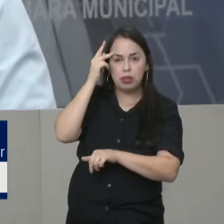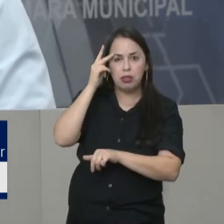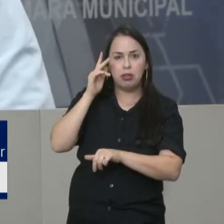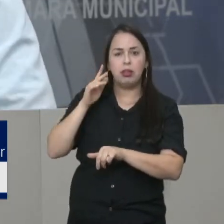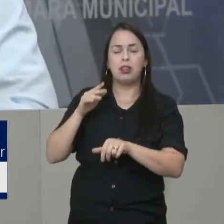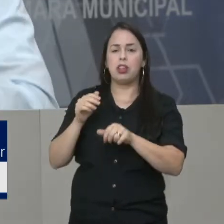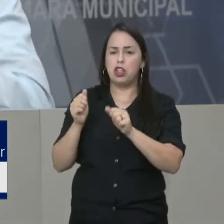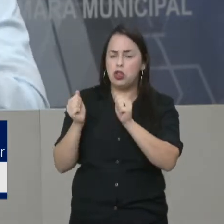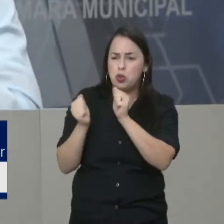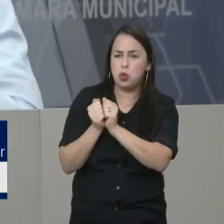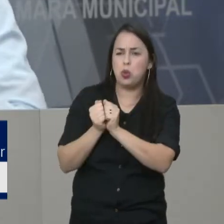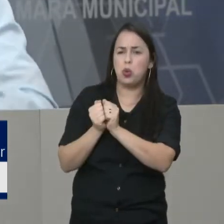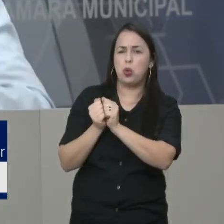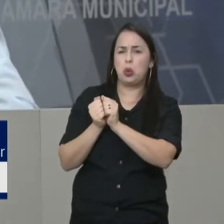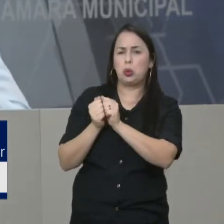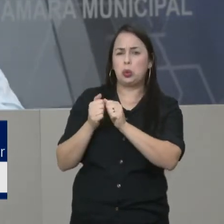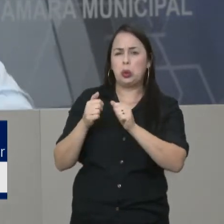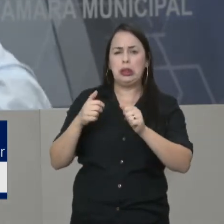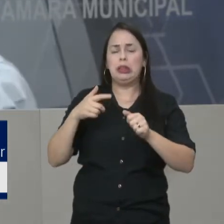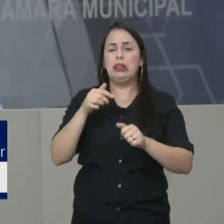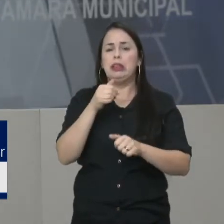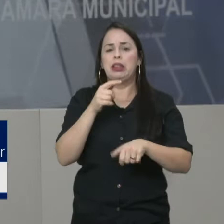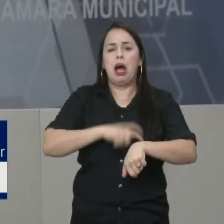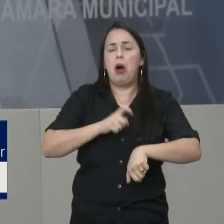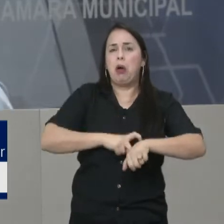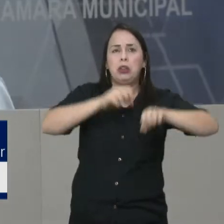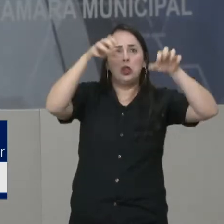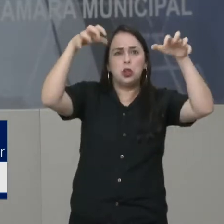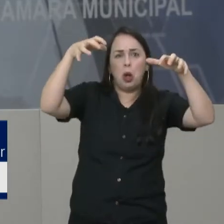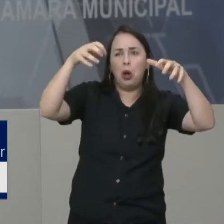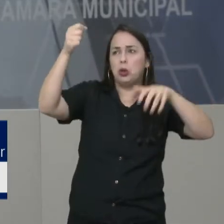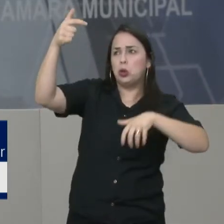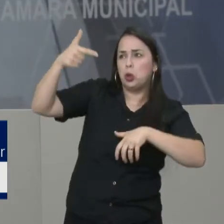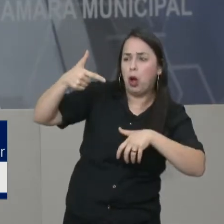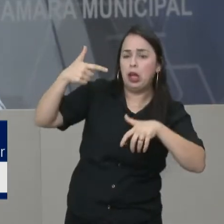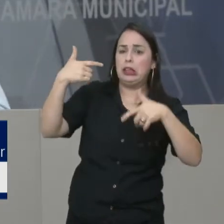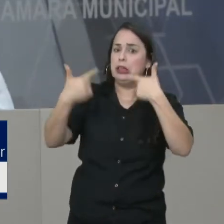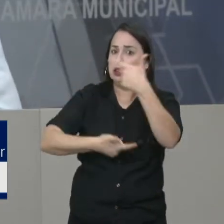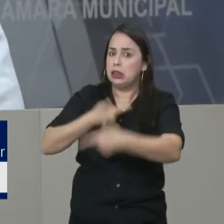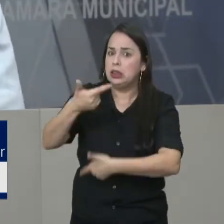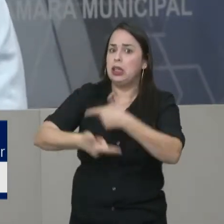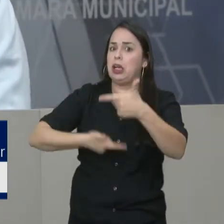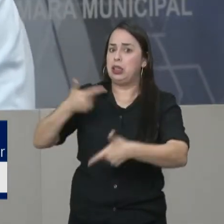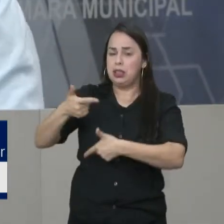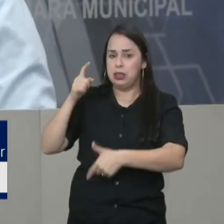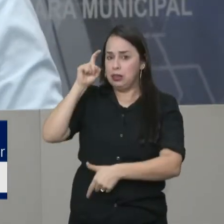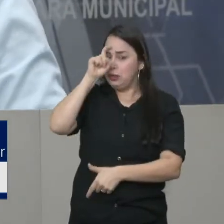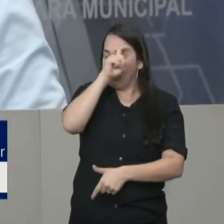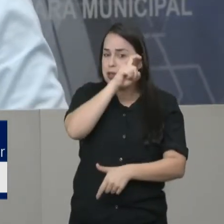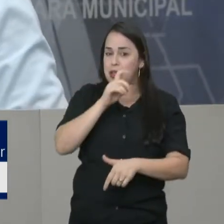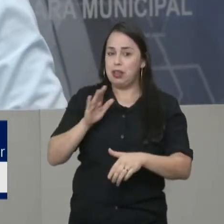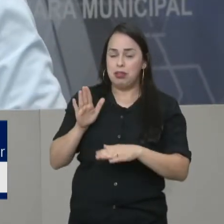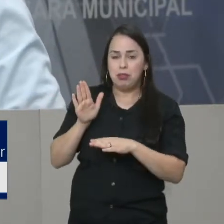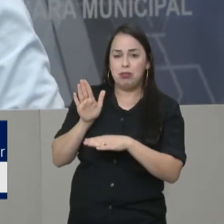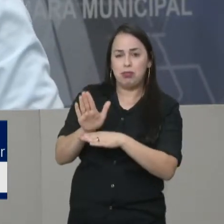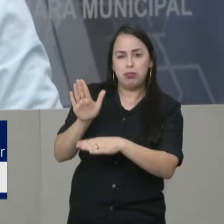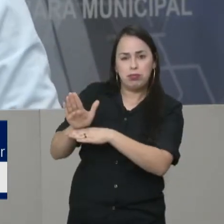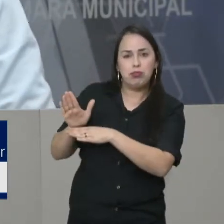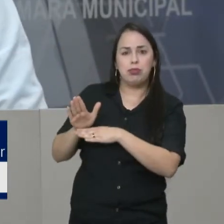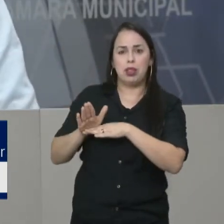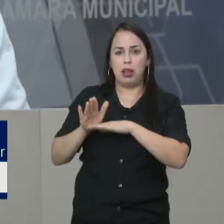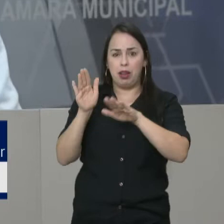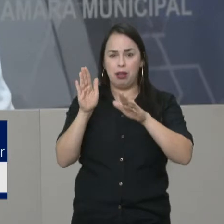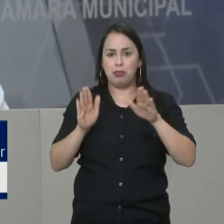estavam ali no sol, na chuva, no vento, trabalhando diariamente em favor desta causa, desta